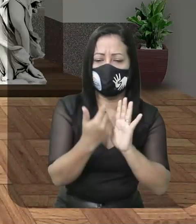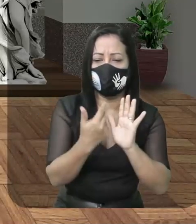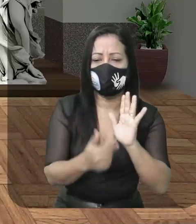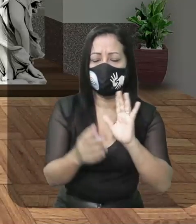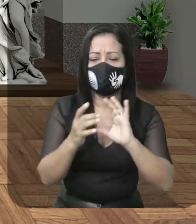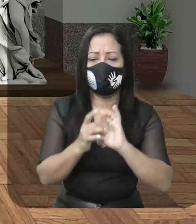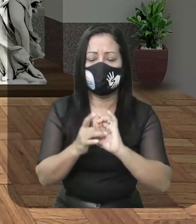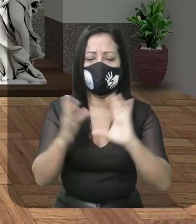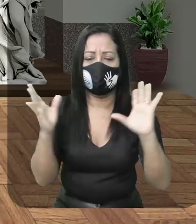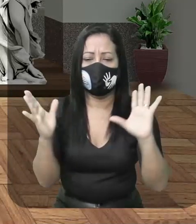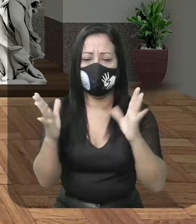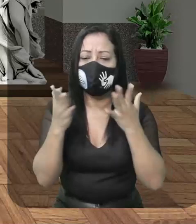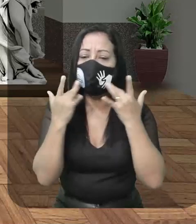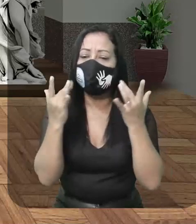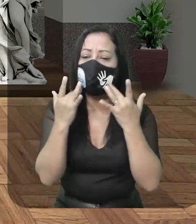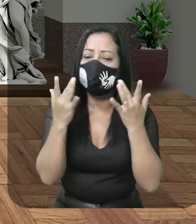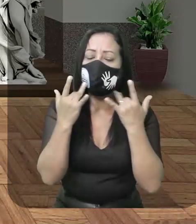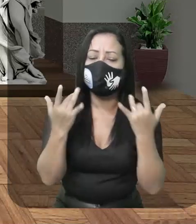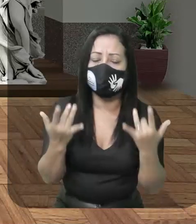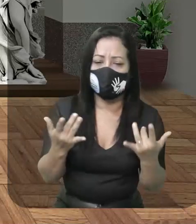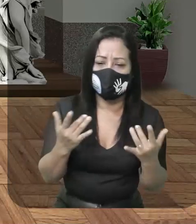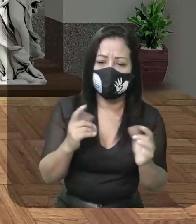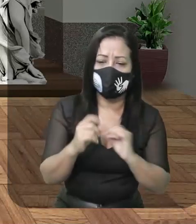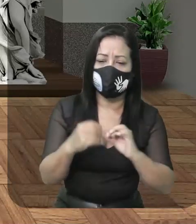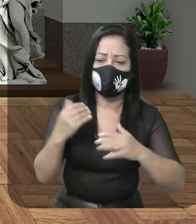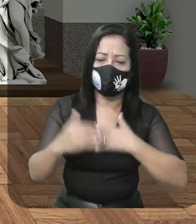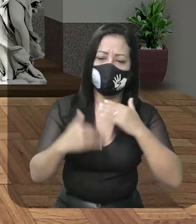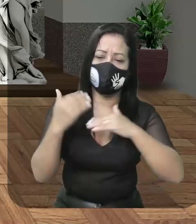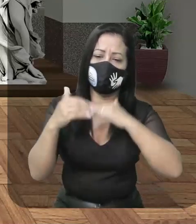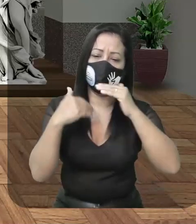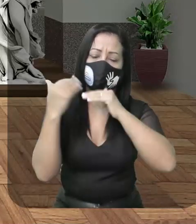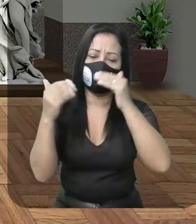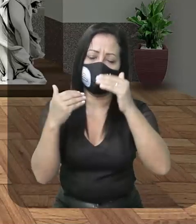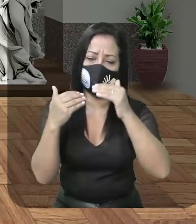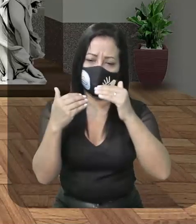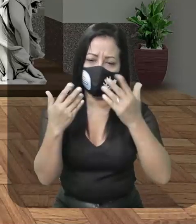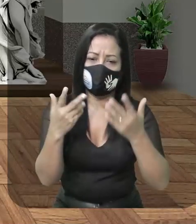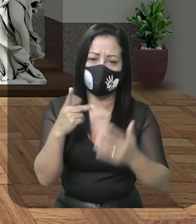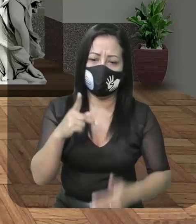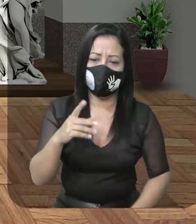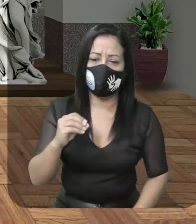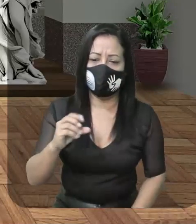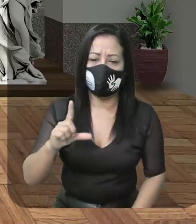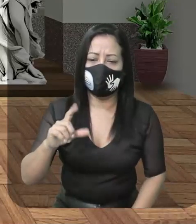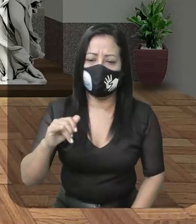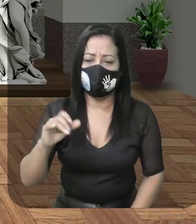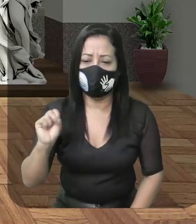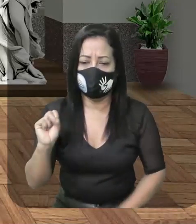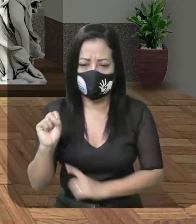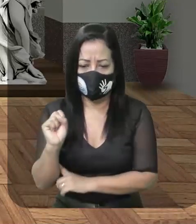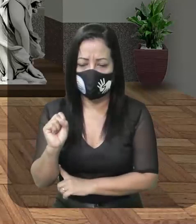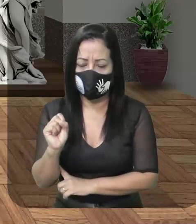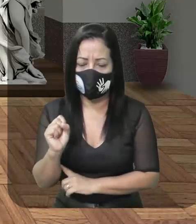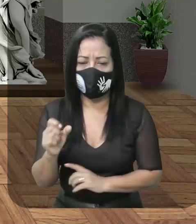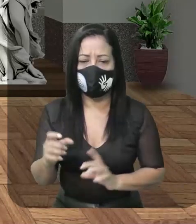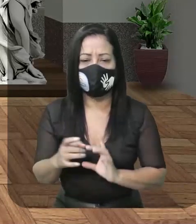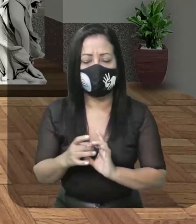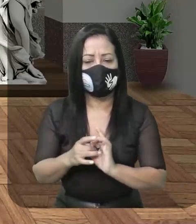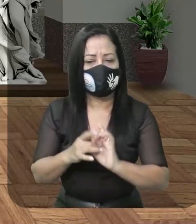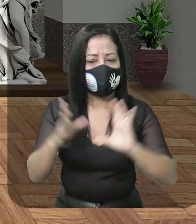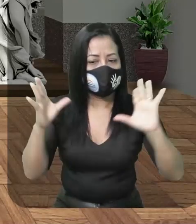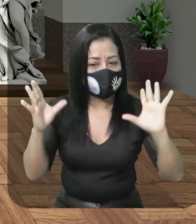sobre o teatro, sobre o desenvolvimento dessa polis. sobre a